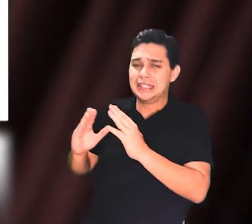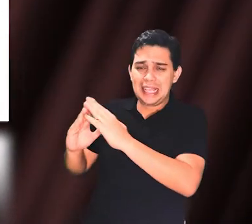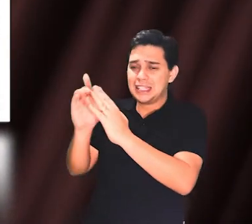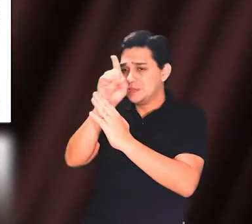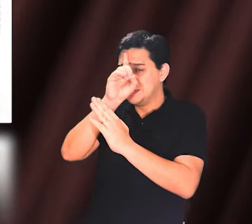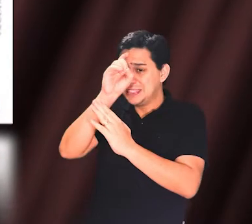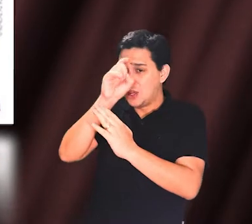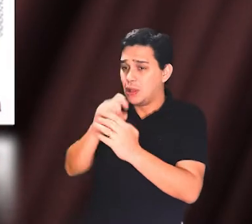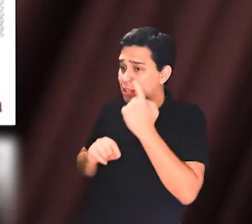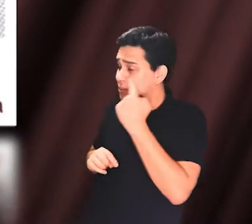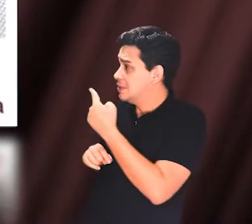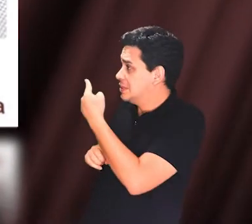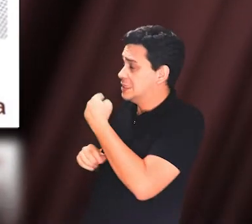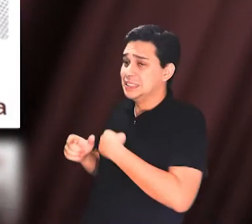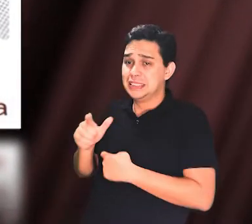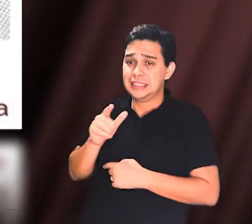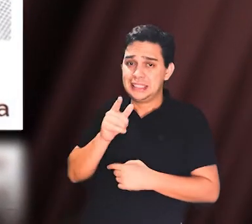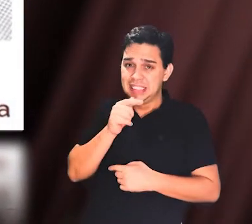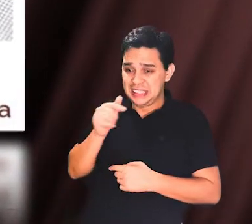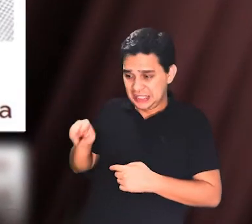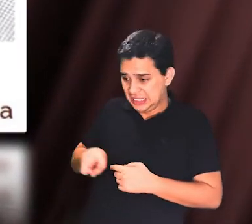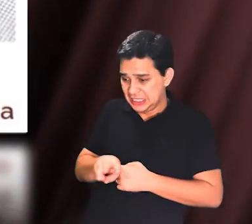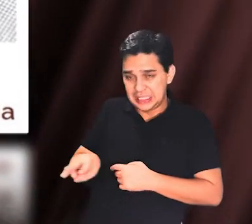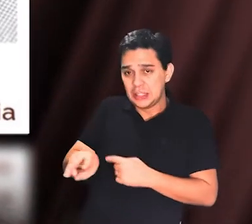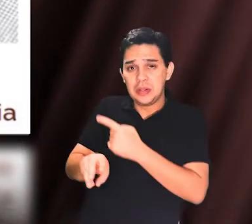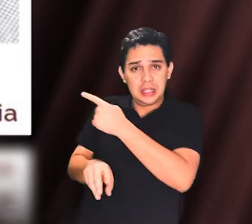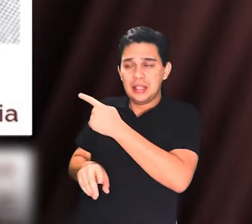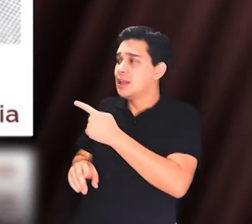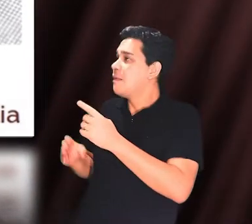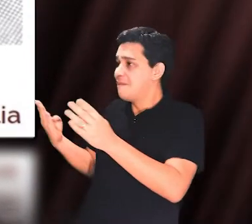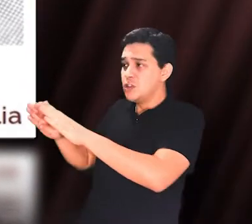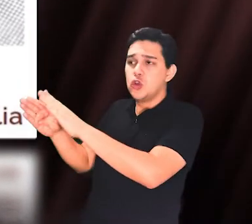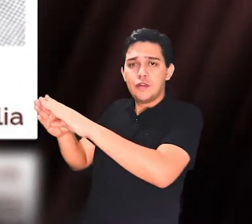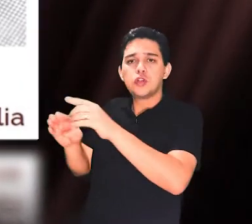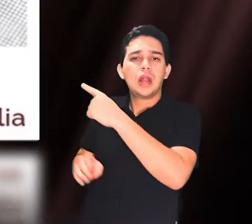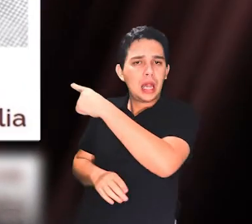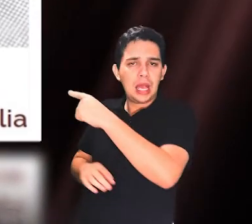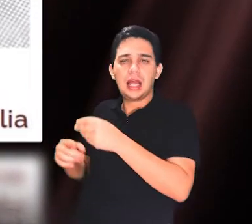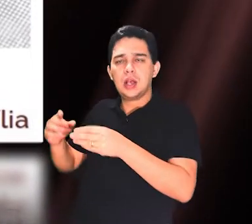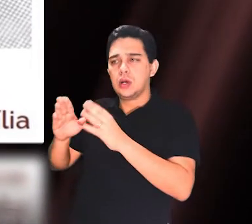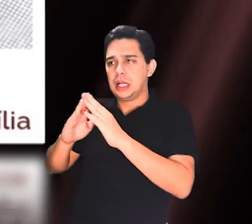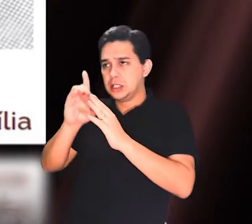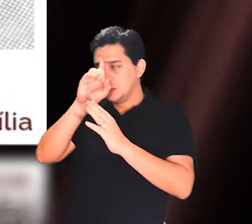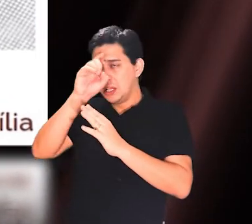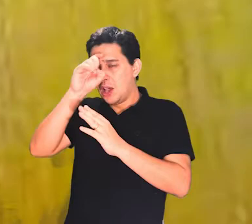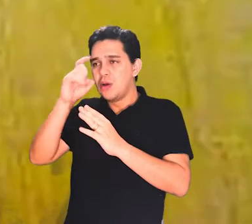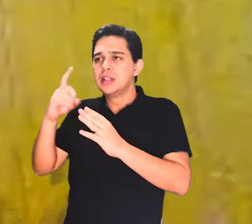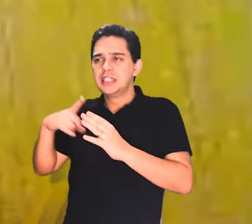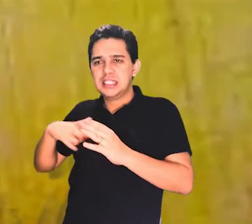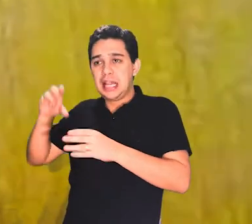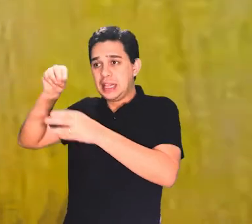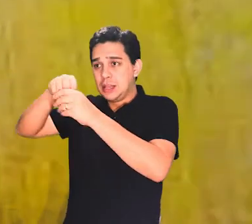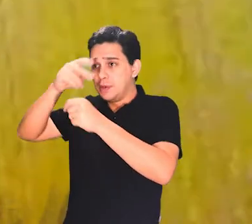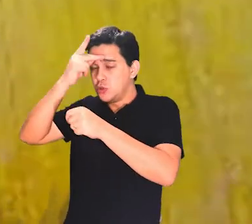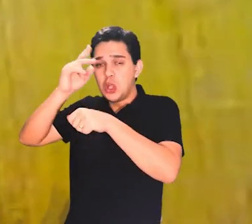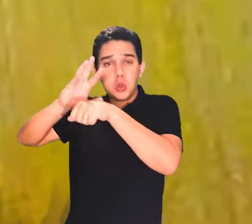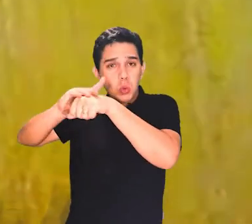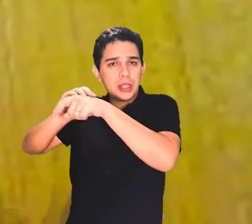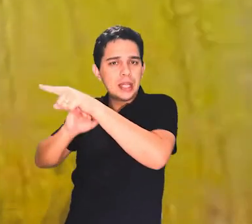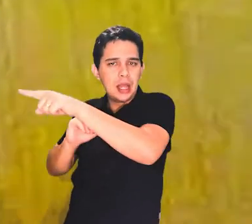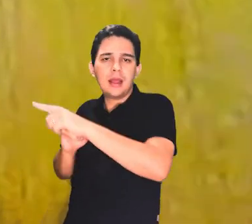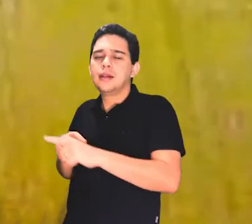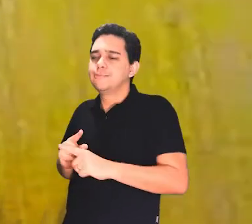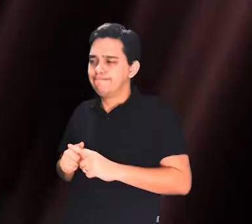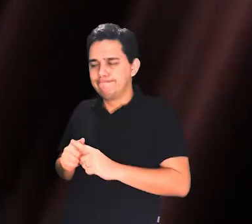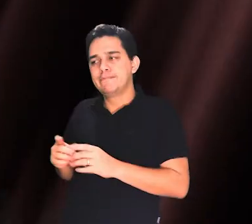realmente fortaleceu a rede de atenção psicossocial, a RAPS, de vários municípios no entorno. E também teve o fechamento